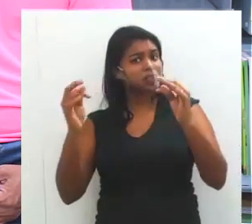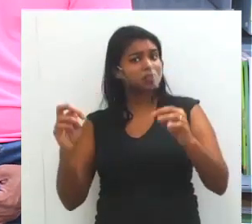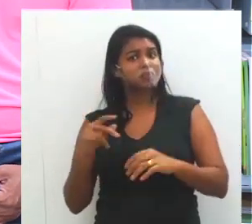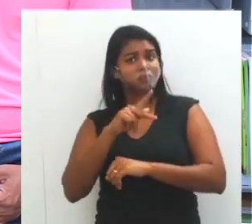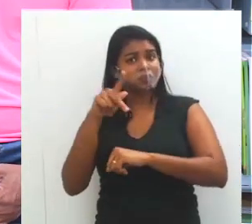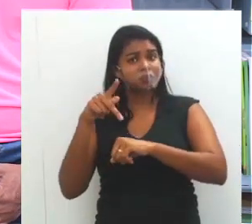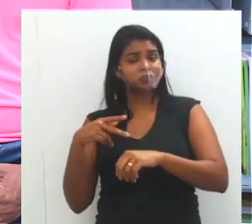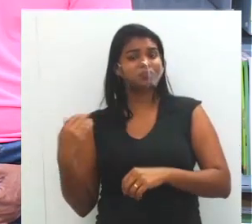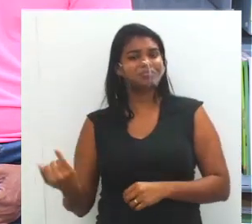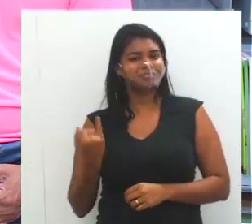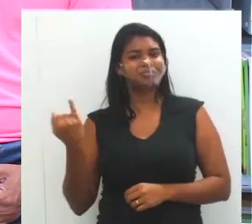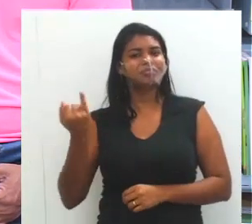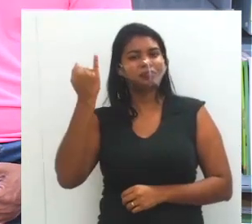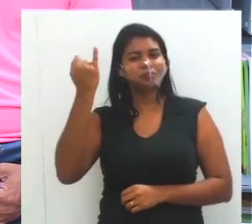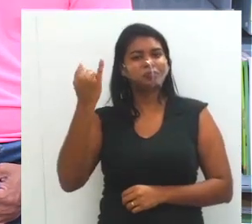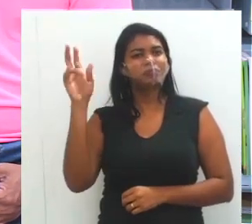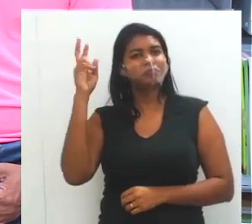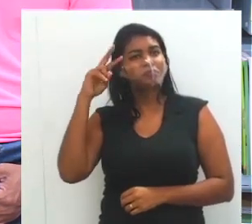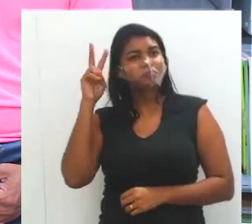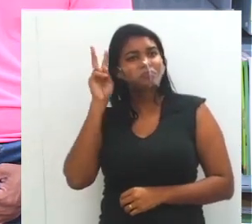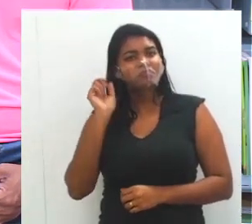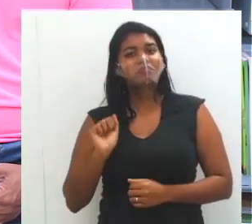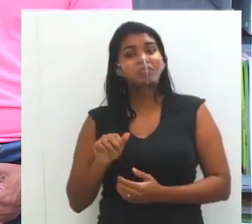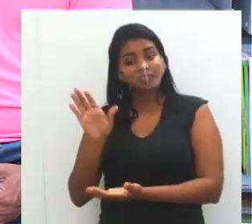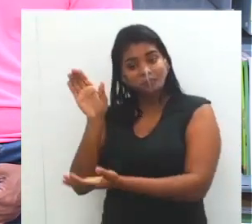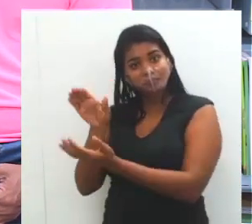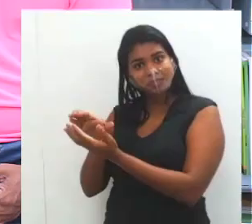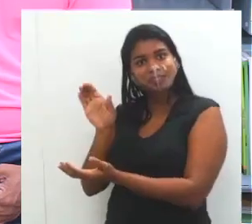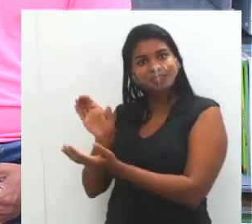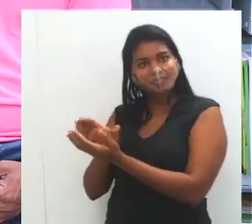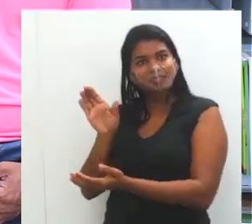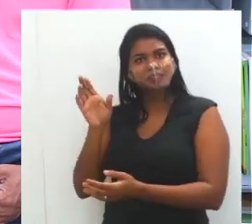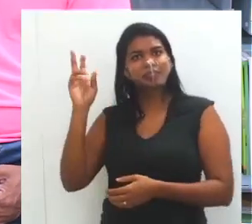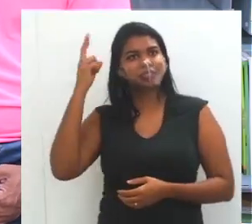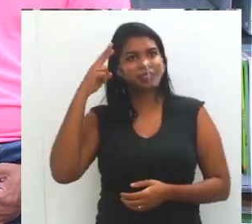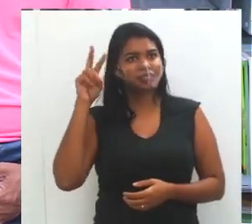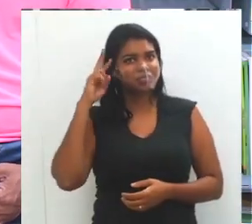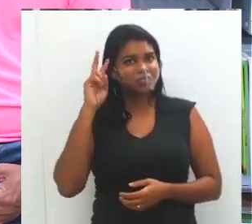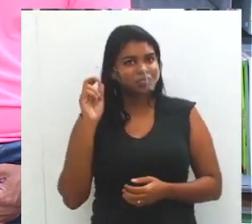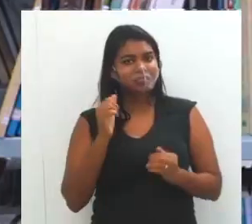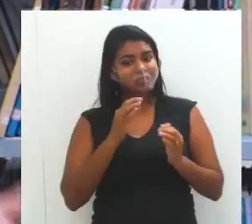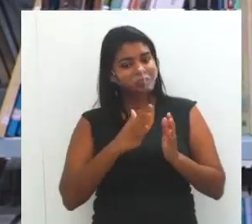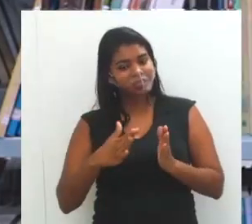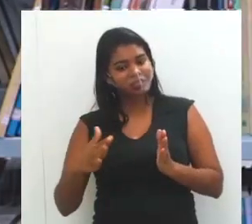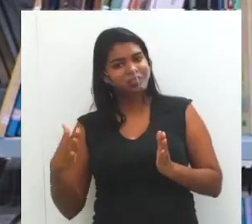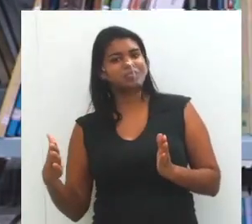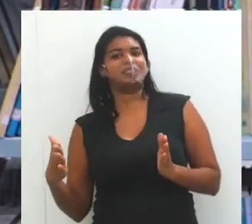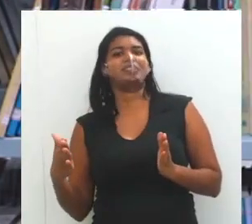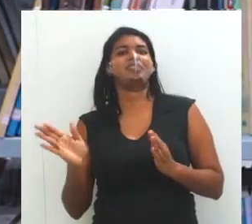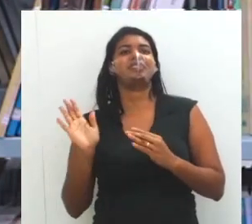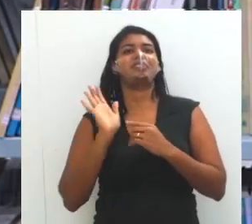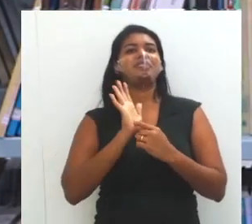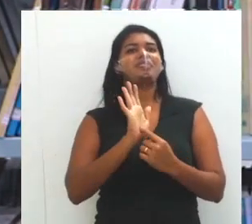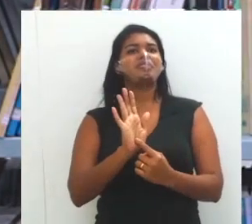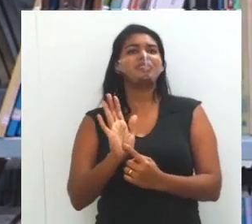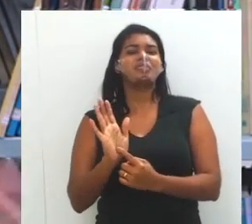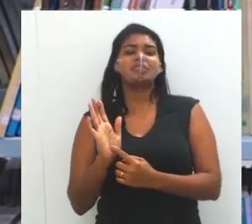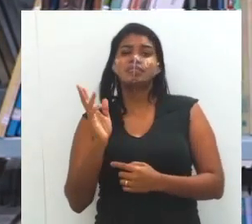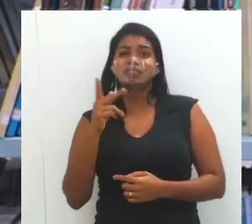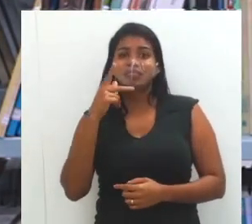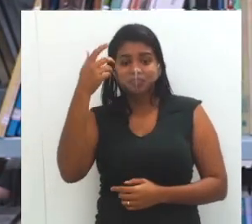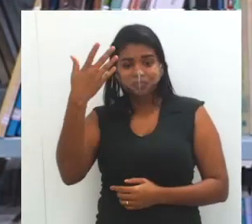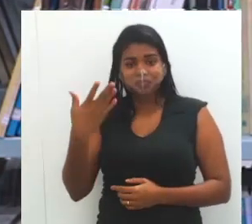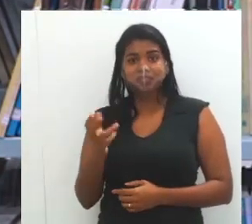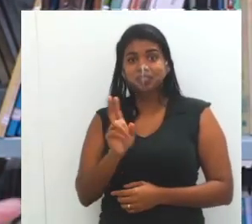país. E é importante salientar que ele era pernambucano. E lembrar que a nossa série aqui é justamente